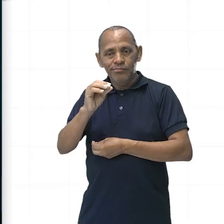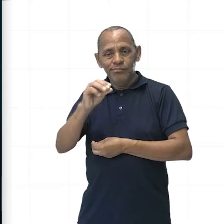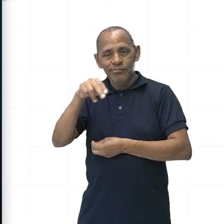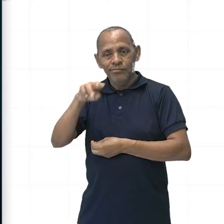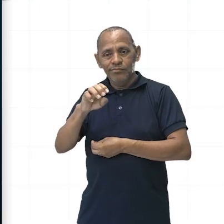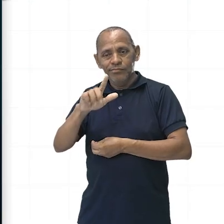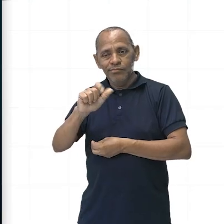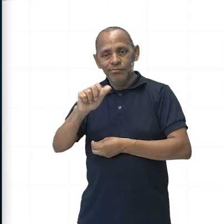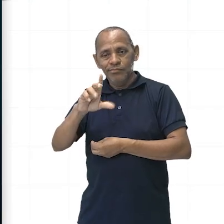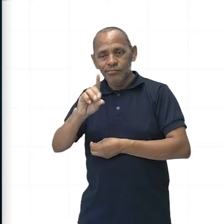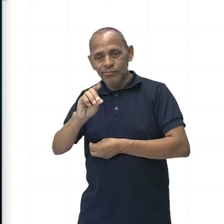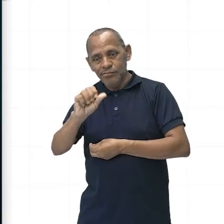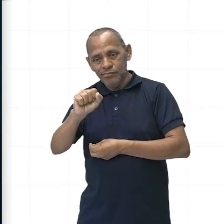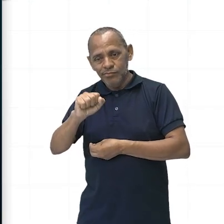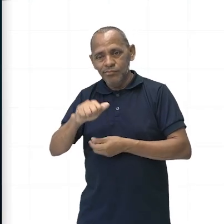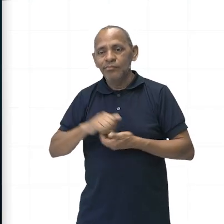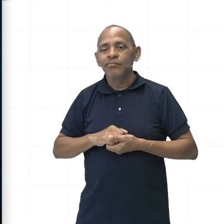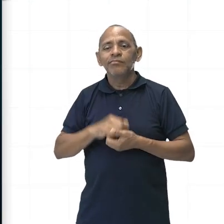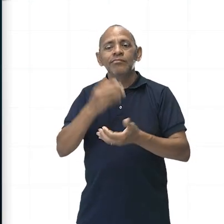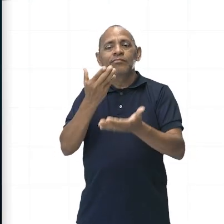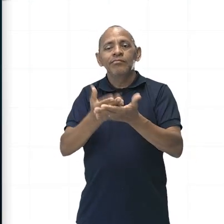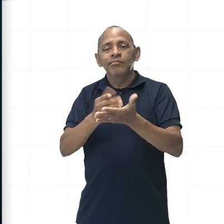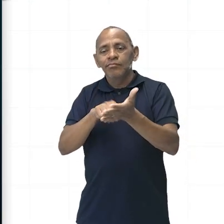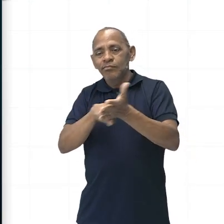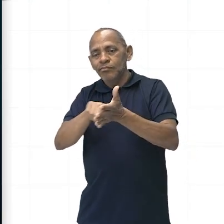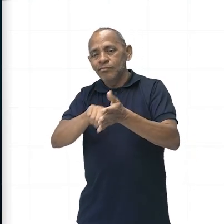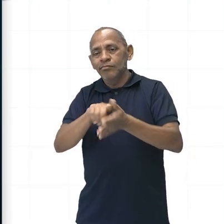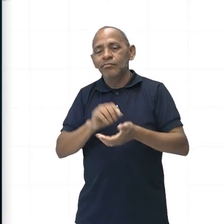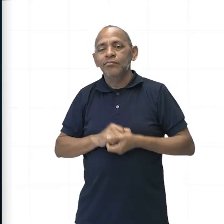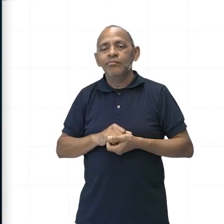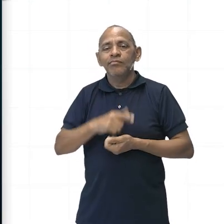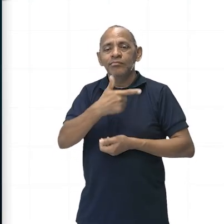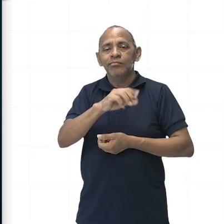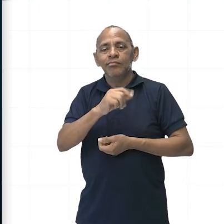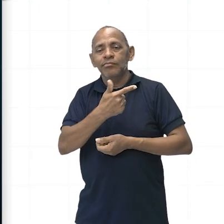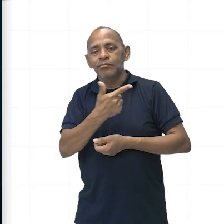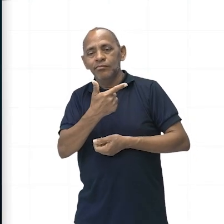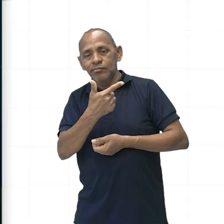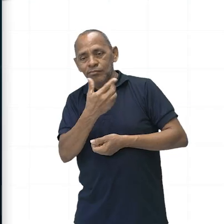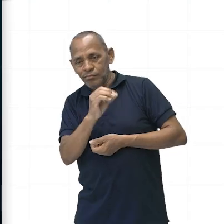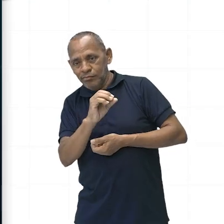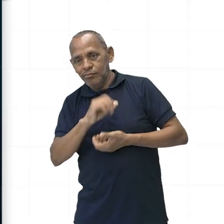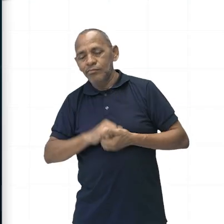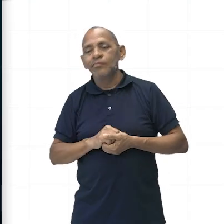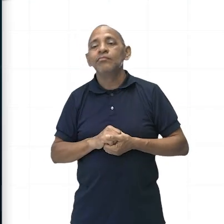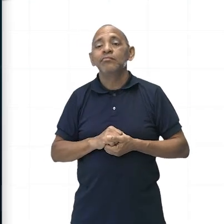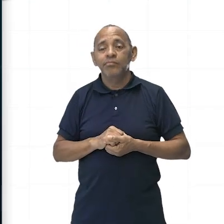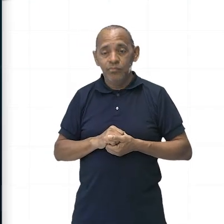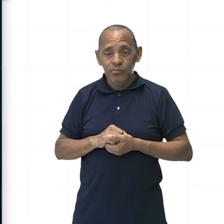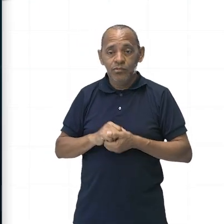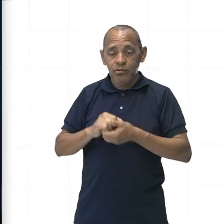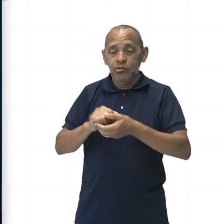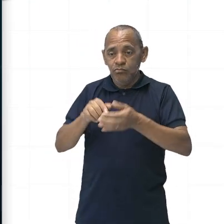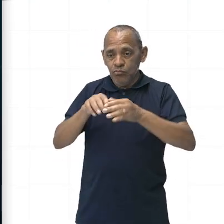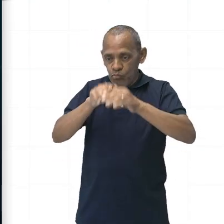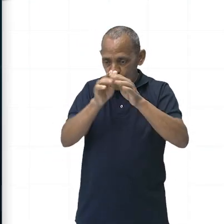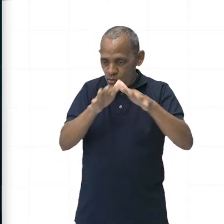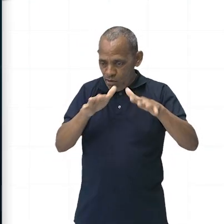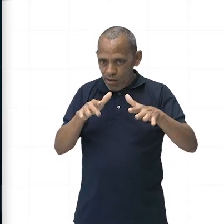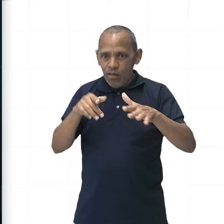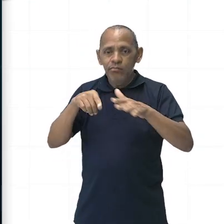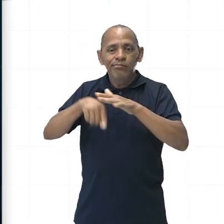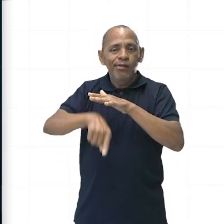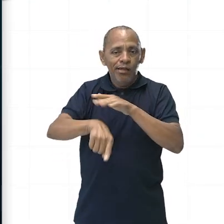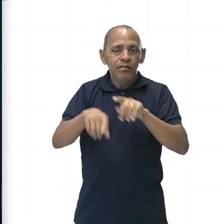de 2020 revelou que o fundo do oceano pode abrigar cerca de 14 milhões de toneladas de